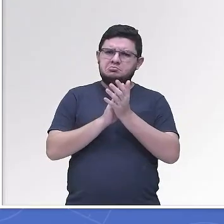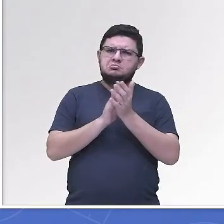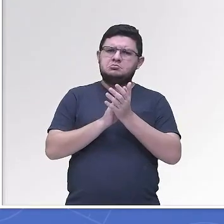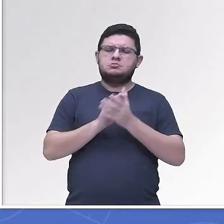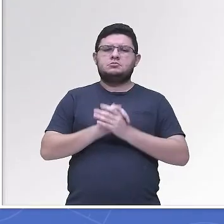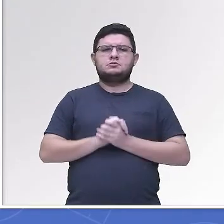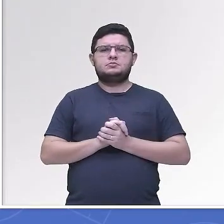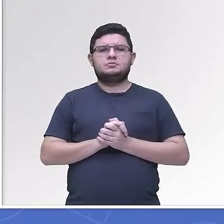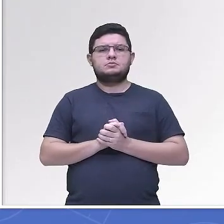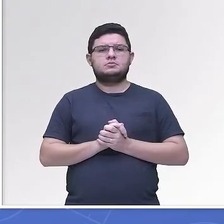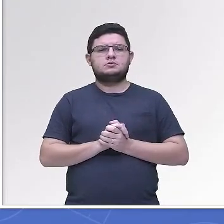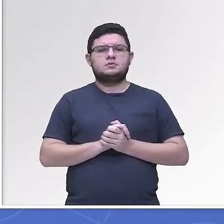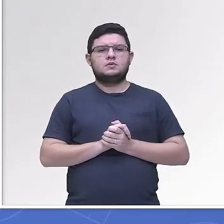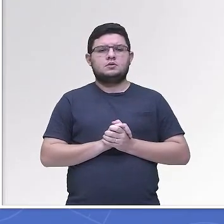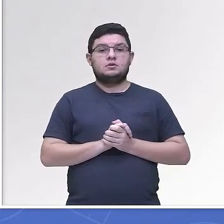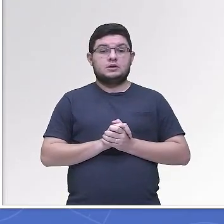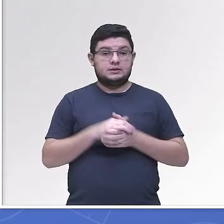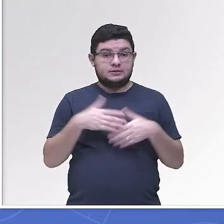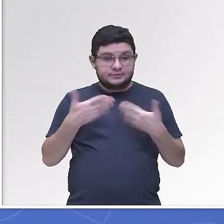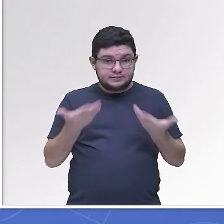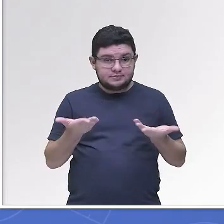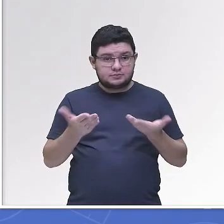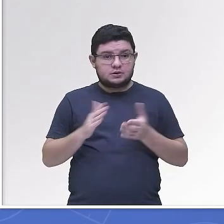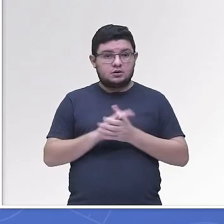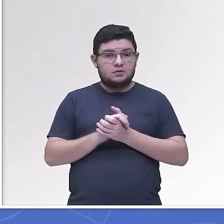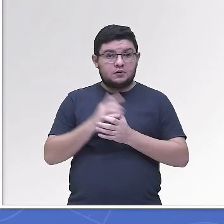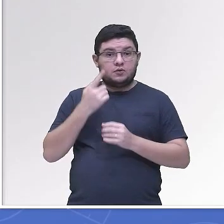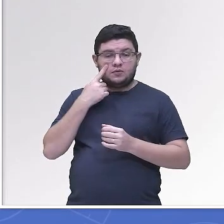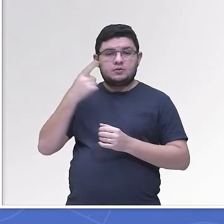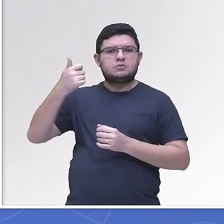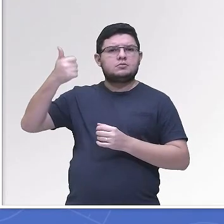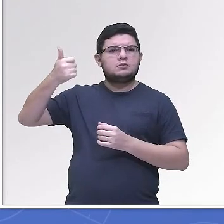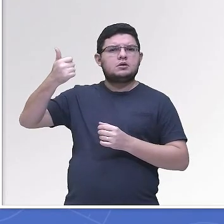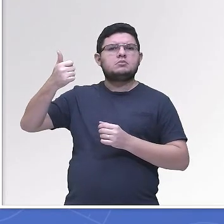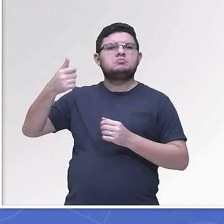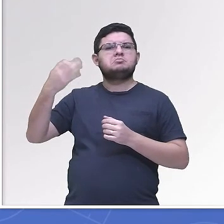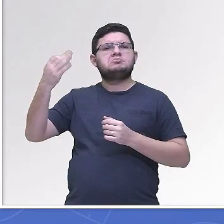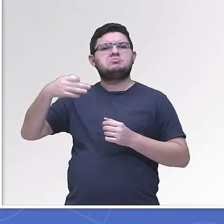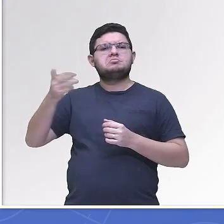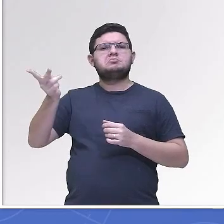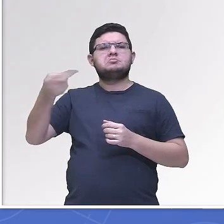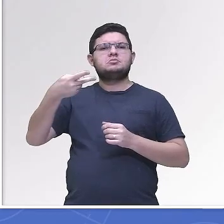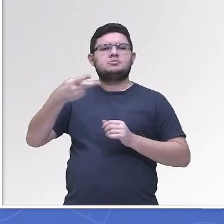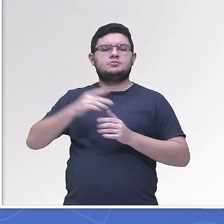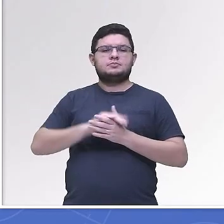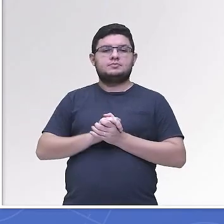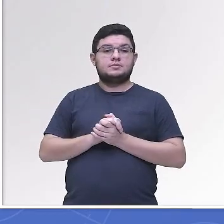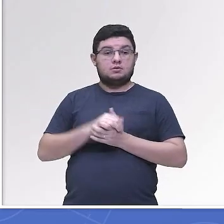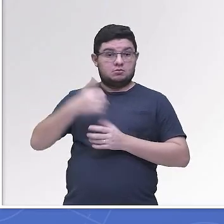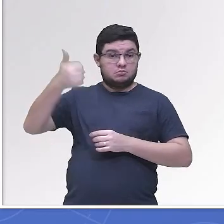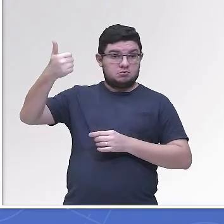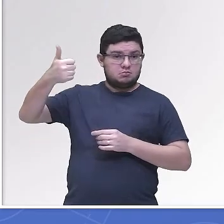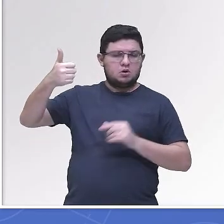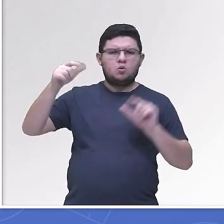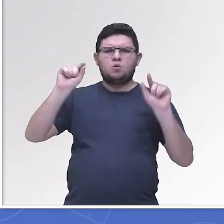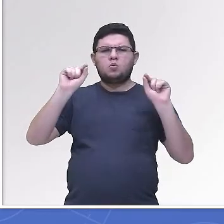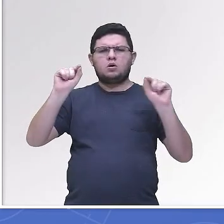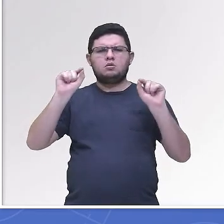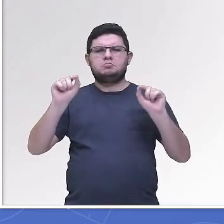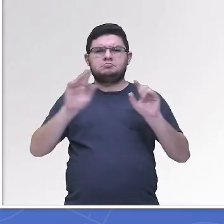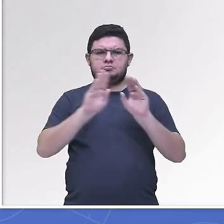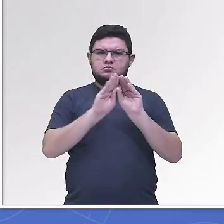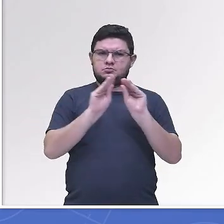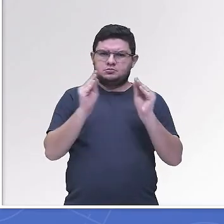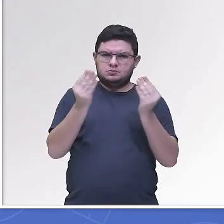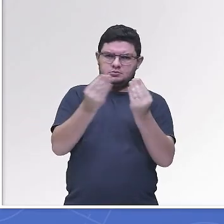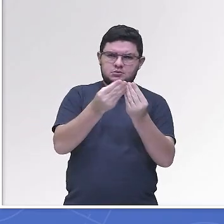aqui vamos verificar as nossas respostas. A primeira questão é a seguinte. As substâncias puras, elas podem